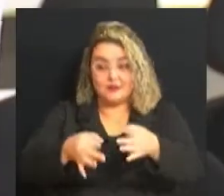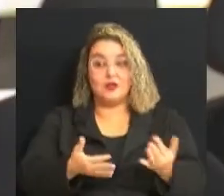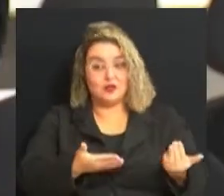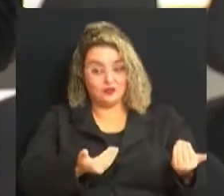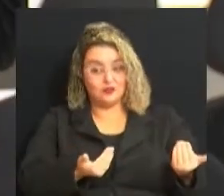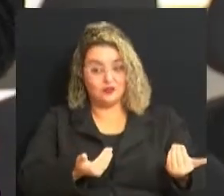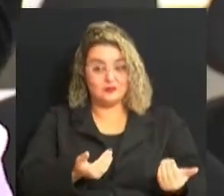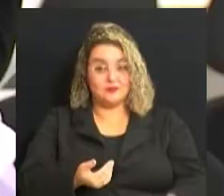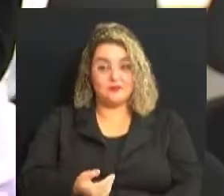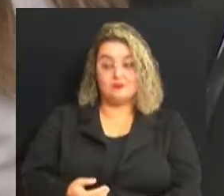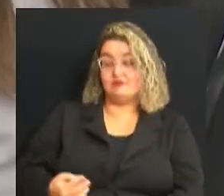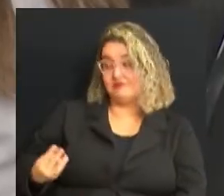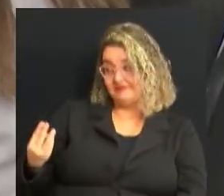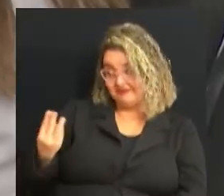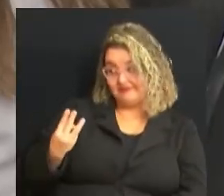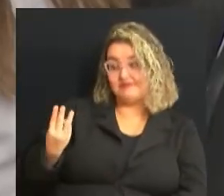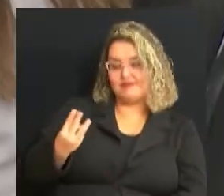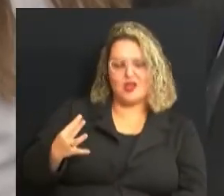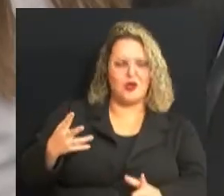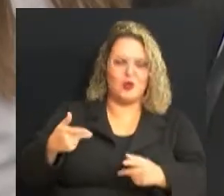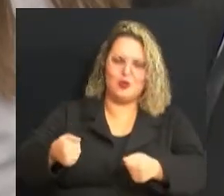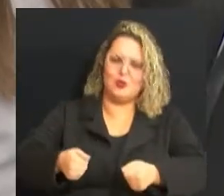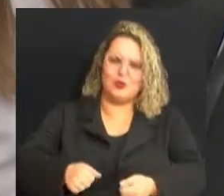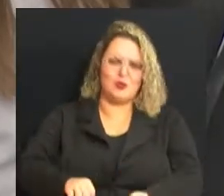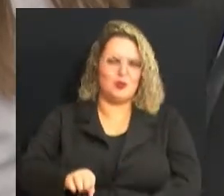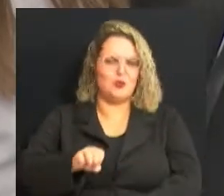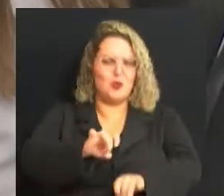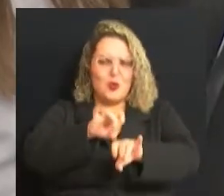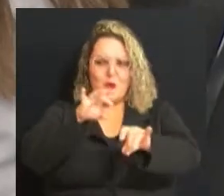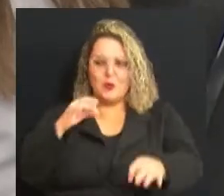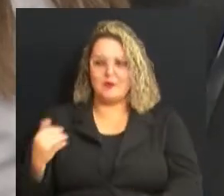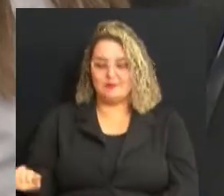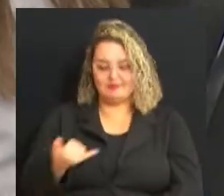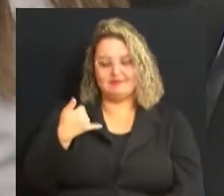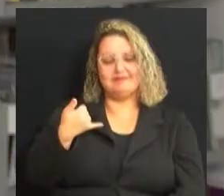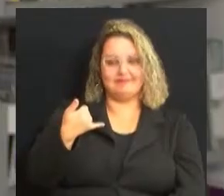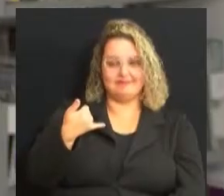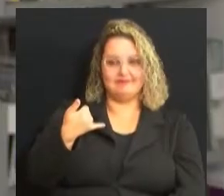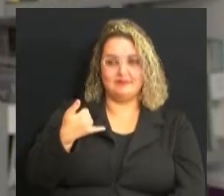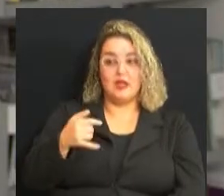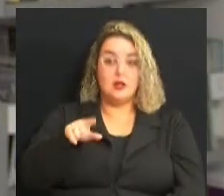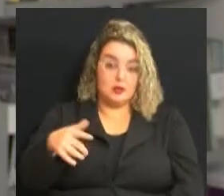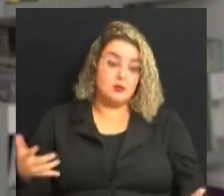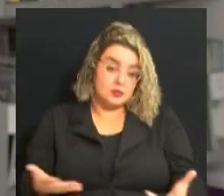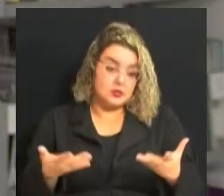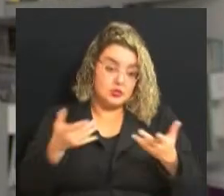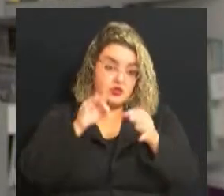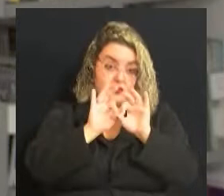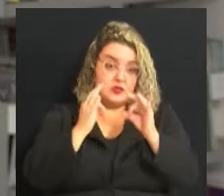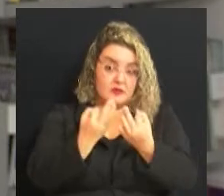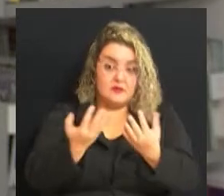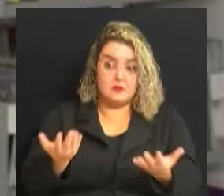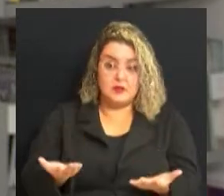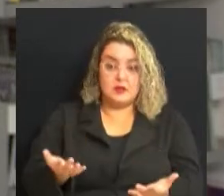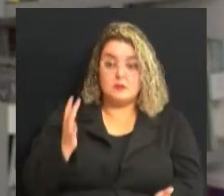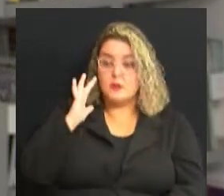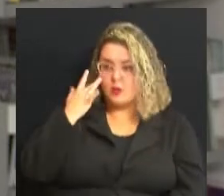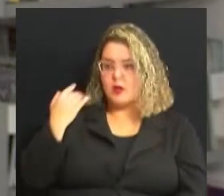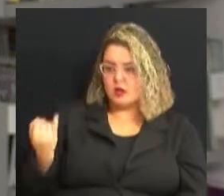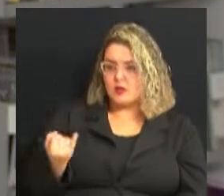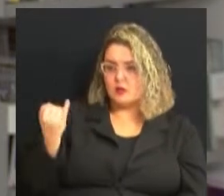jus a juventude eles têm tudo online na palma da mão bastante incentivo da família e